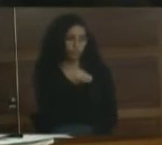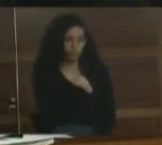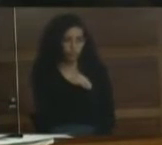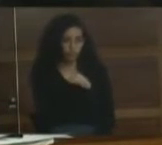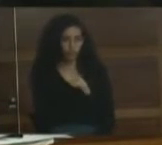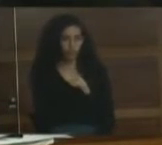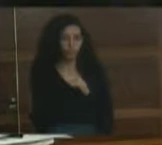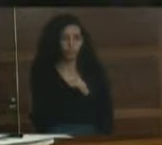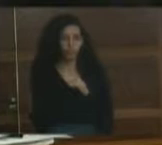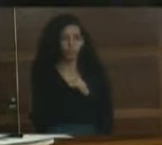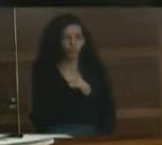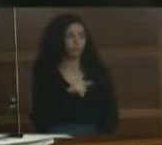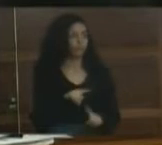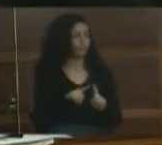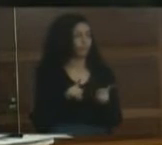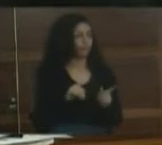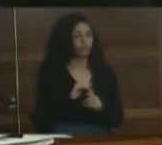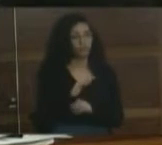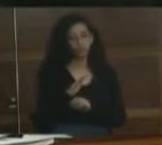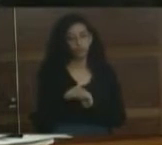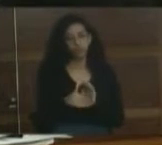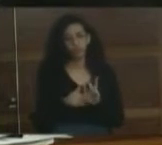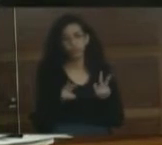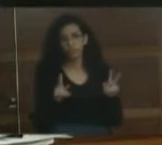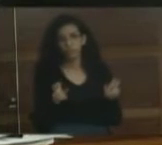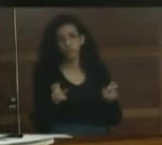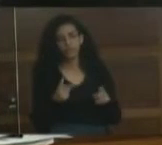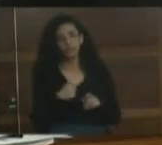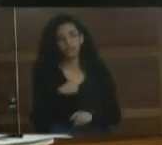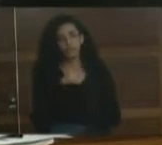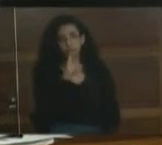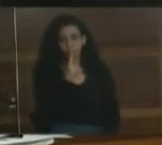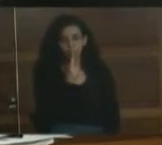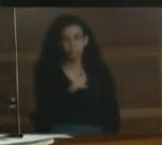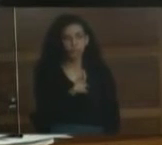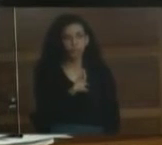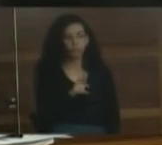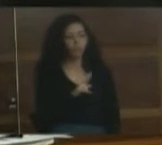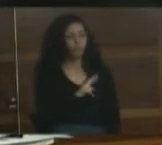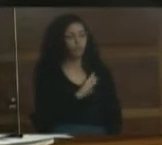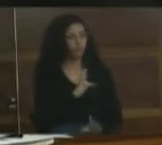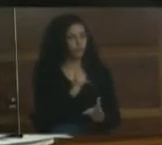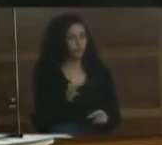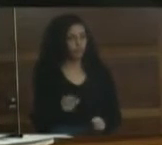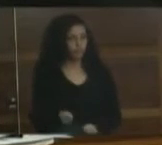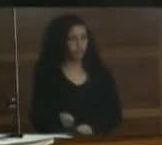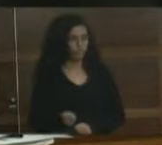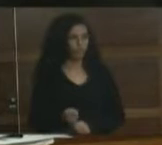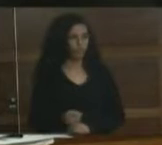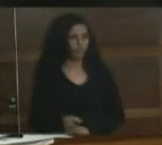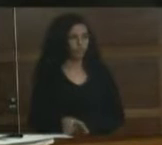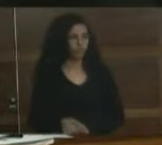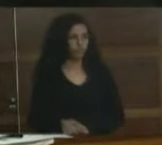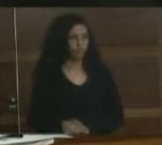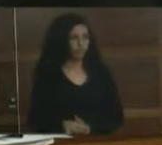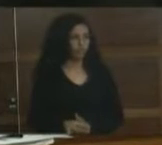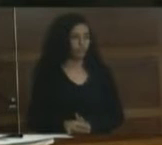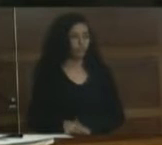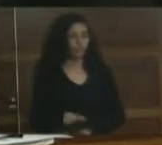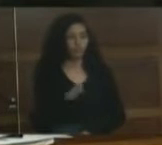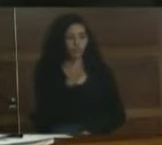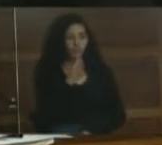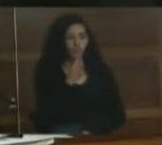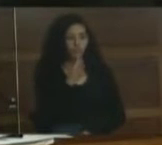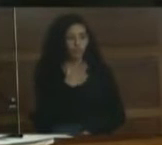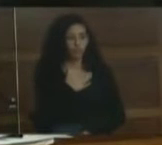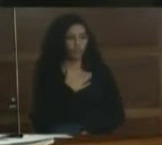previsto os outros outros assuntos pelos então sendo perguntado eu tô respondendo integralmente dentro do